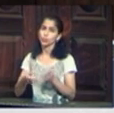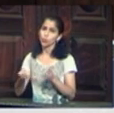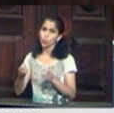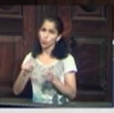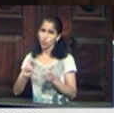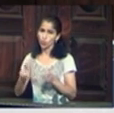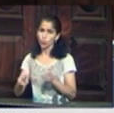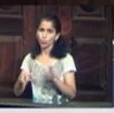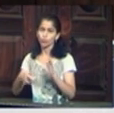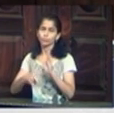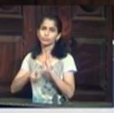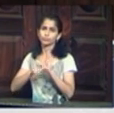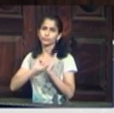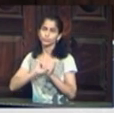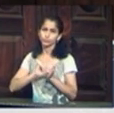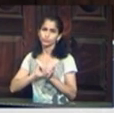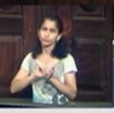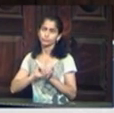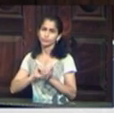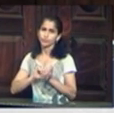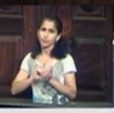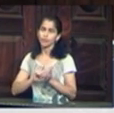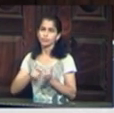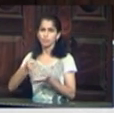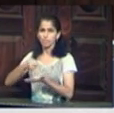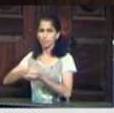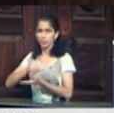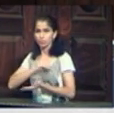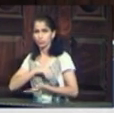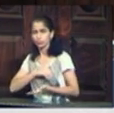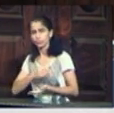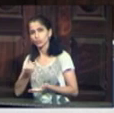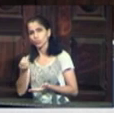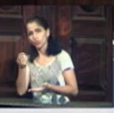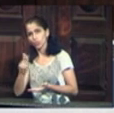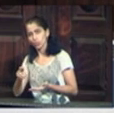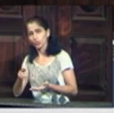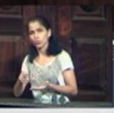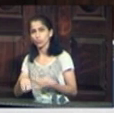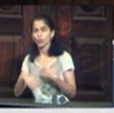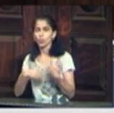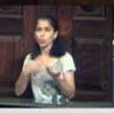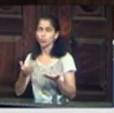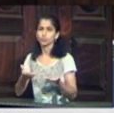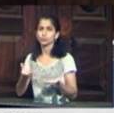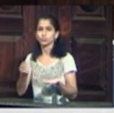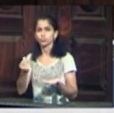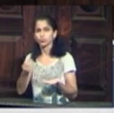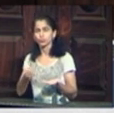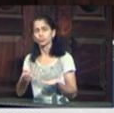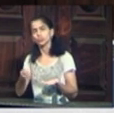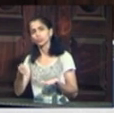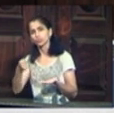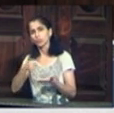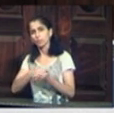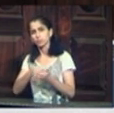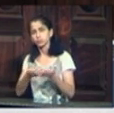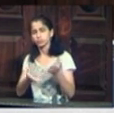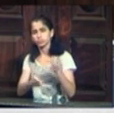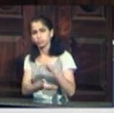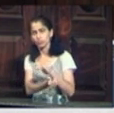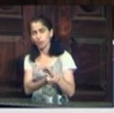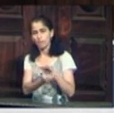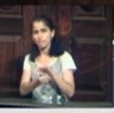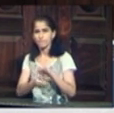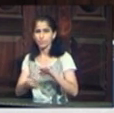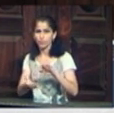pessoal, ou lança-se mão provisoriamente por 4 quadrimestres de recursos desses fundos